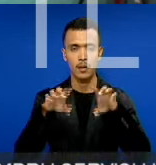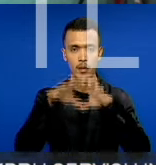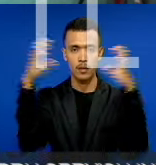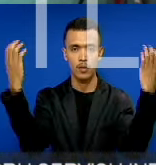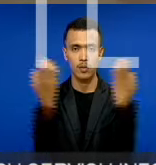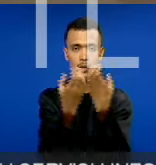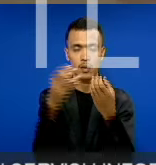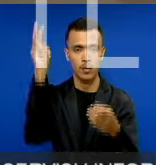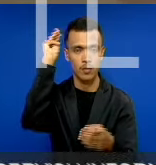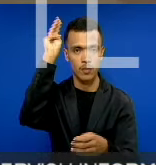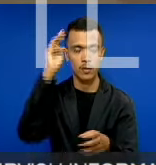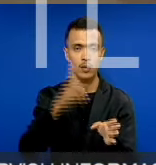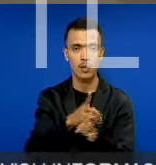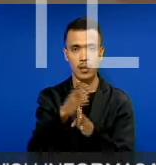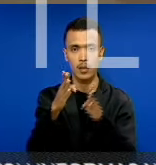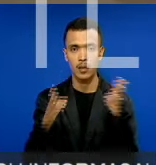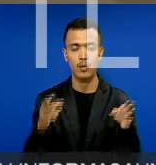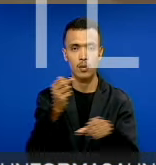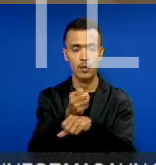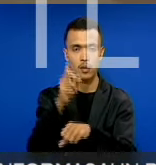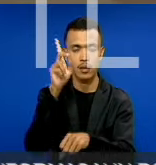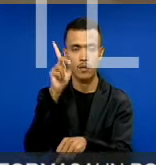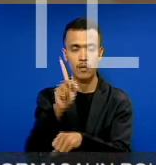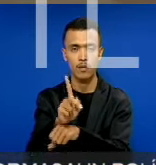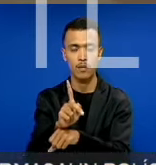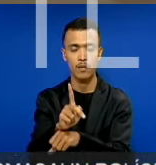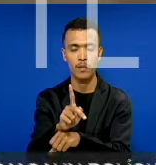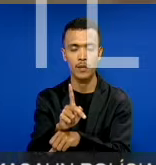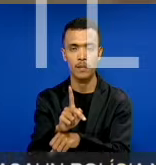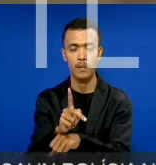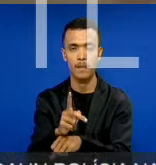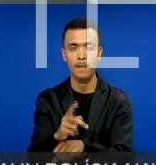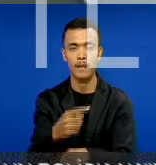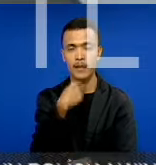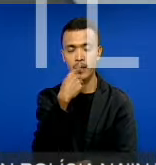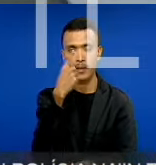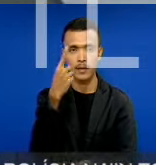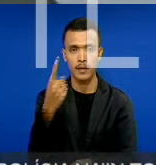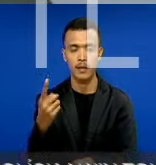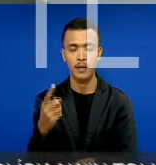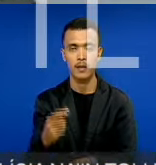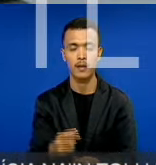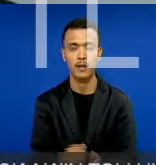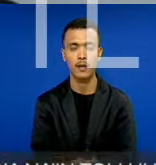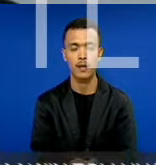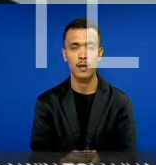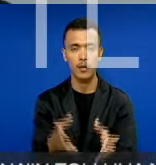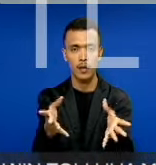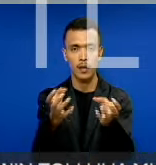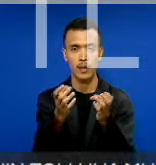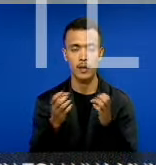Conselho Ministro. Diretor-Geral Formação Profissional no Emprego, Carlito do Rosário Cabral Hateten, tripartida aceita